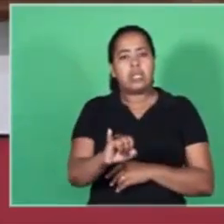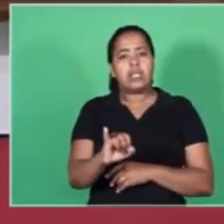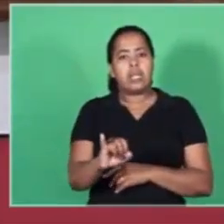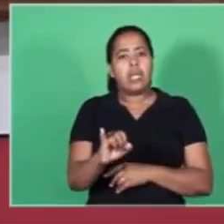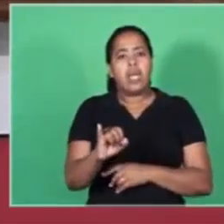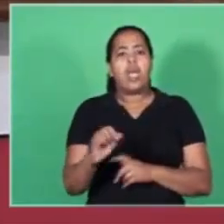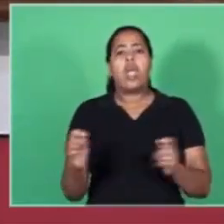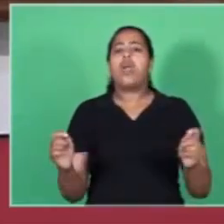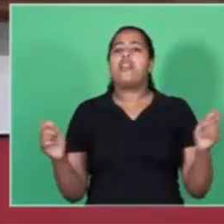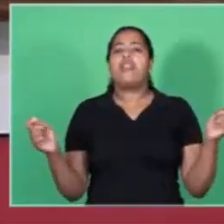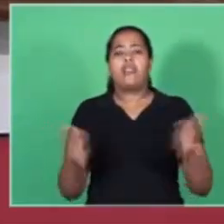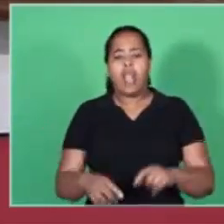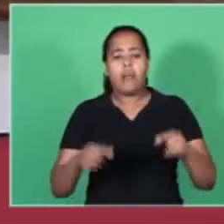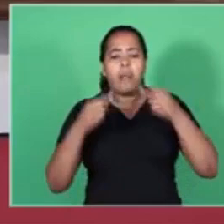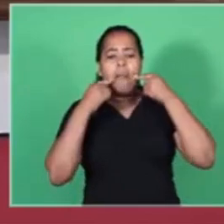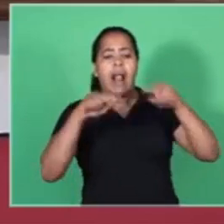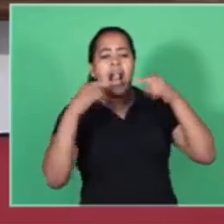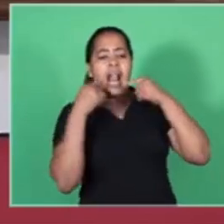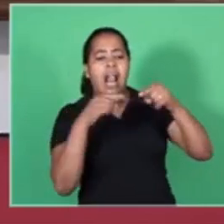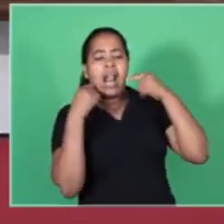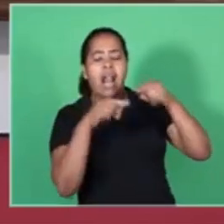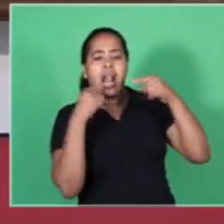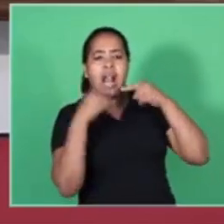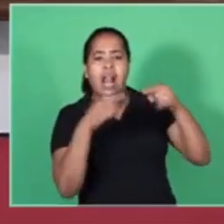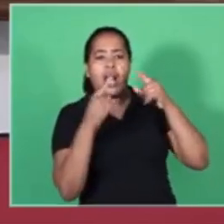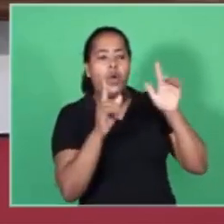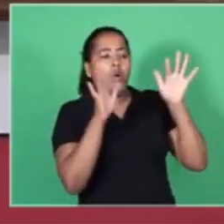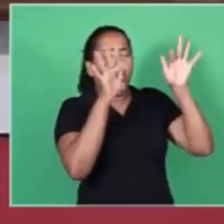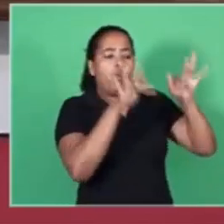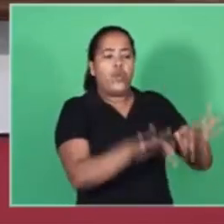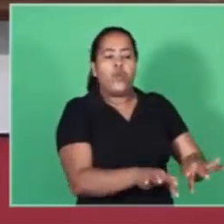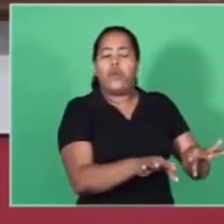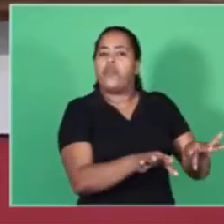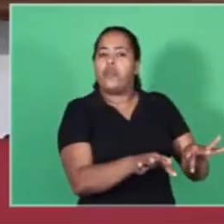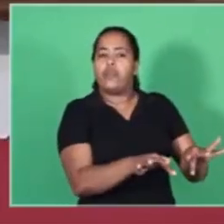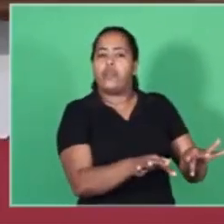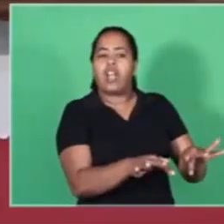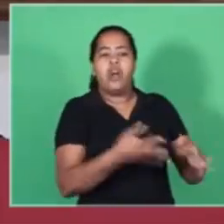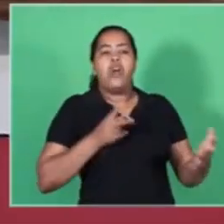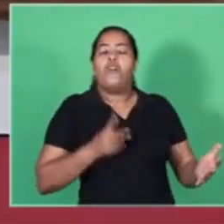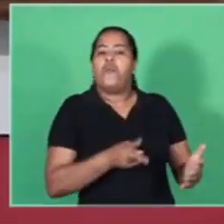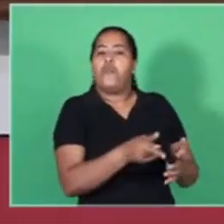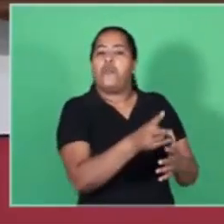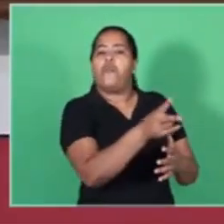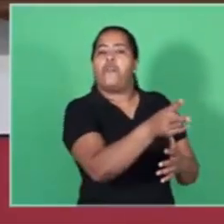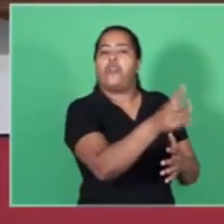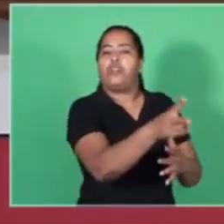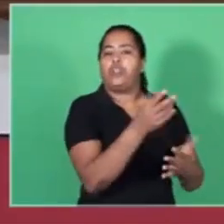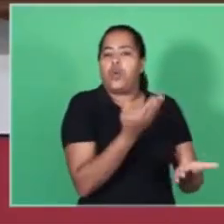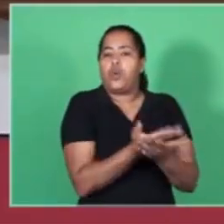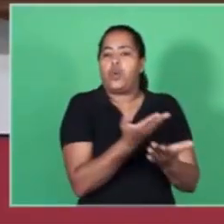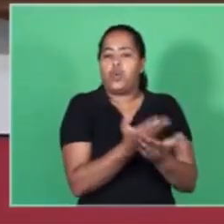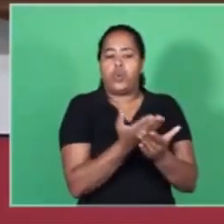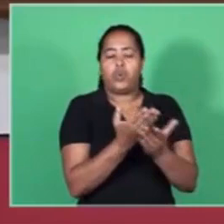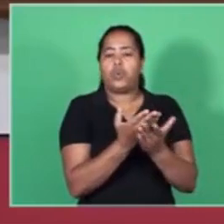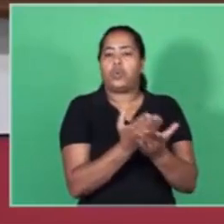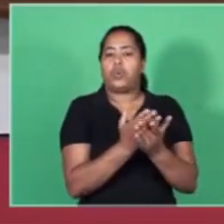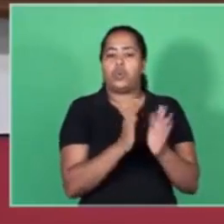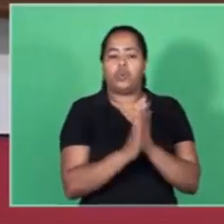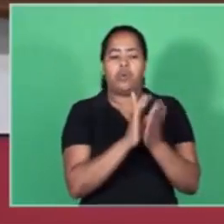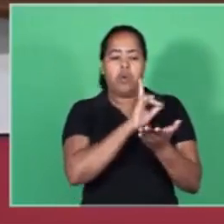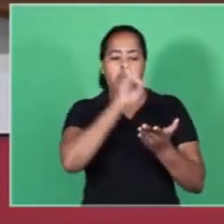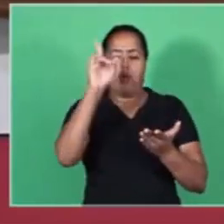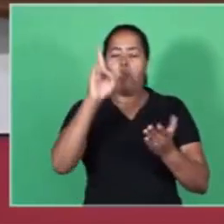blasfemar. Blasfemava tanto e depois terminava lá, vou continuar um estudo bíblico da minha igreja. Os